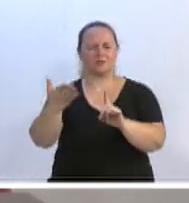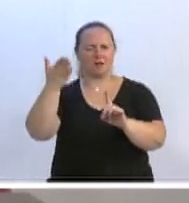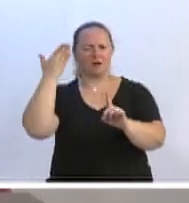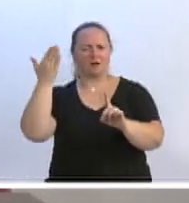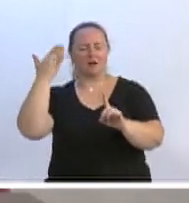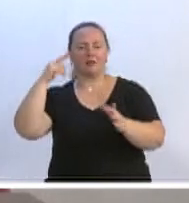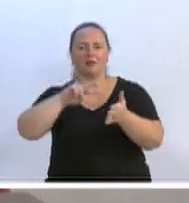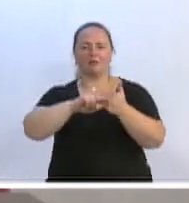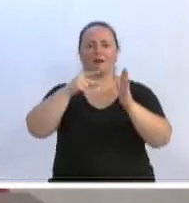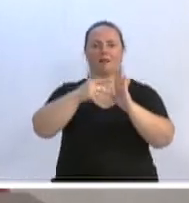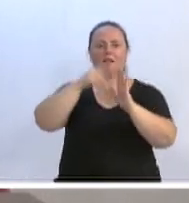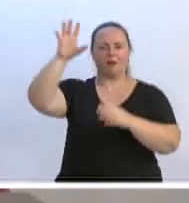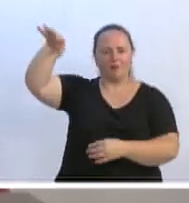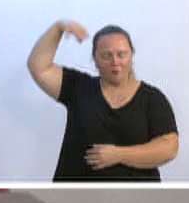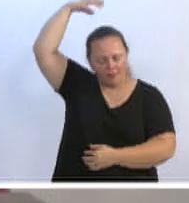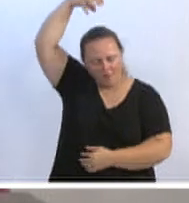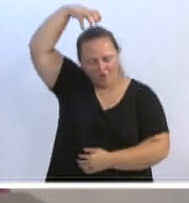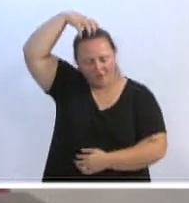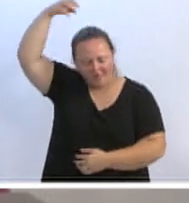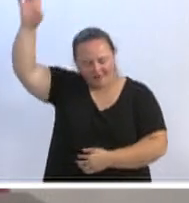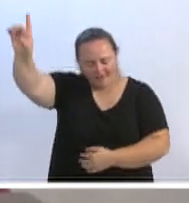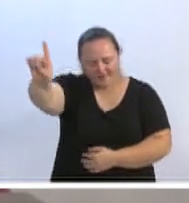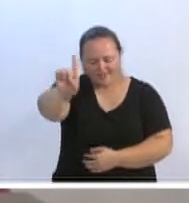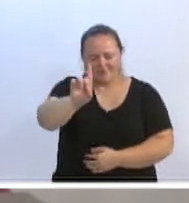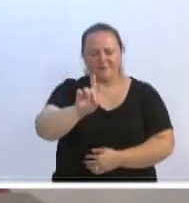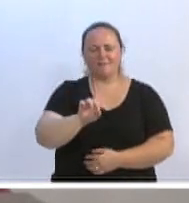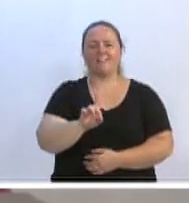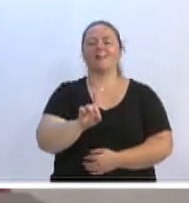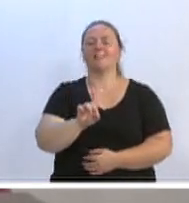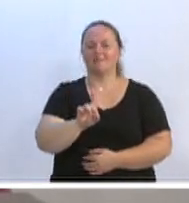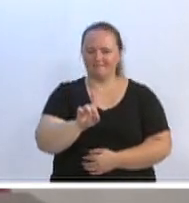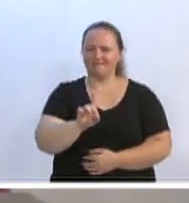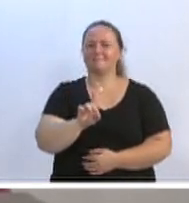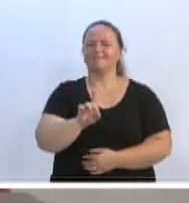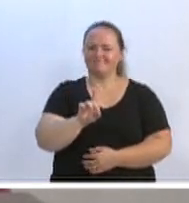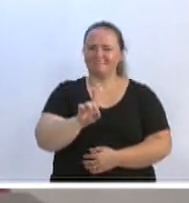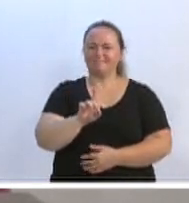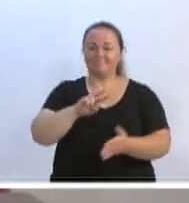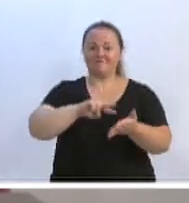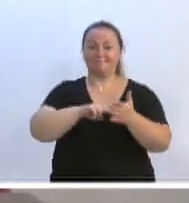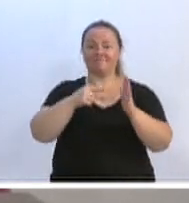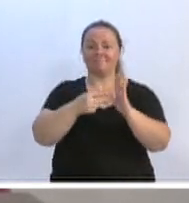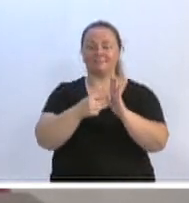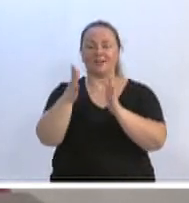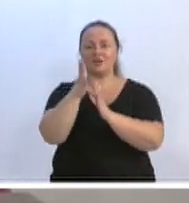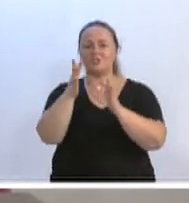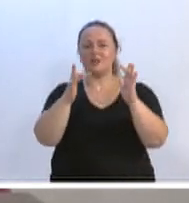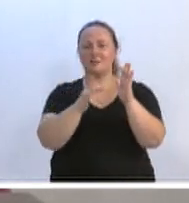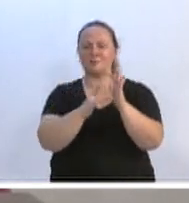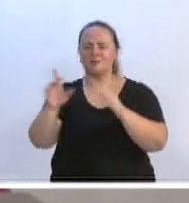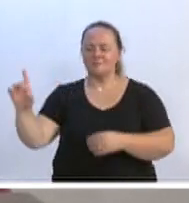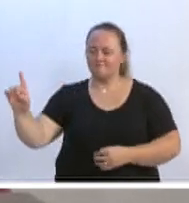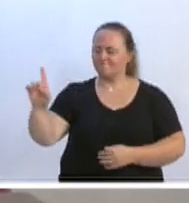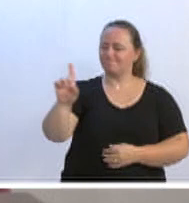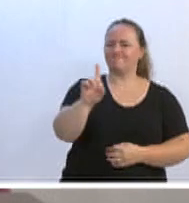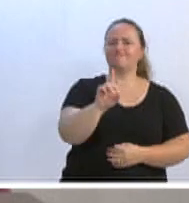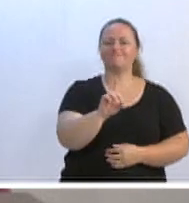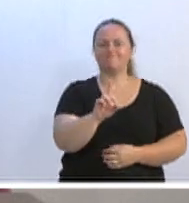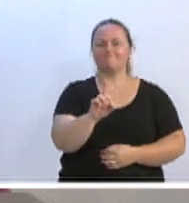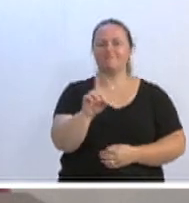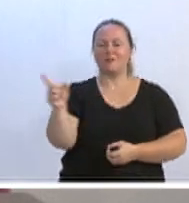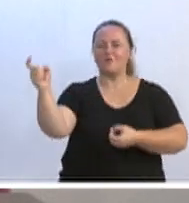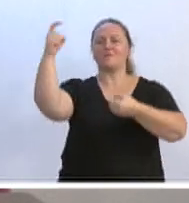o Rei vem, ou seja, Jesus voltará. Louvado seja o nome do